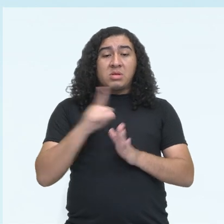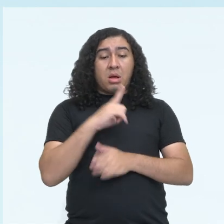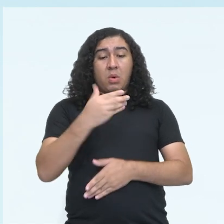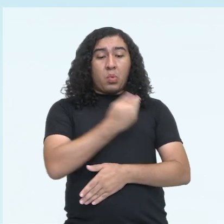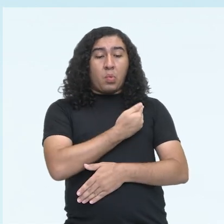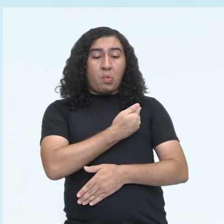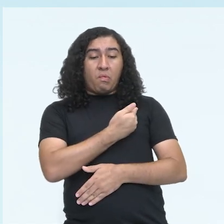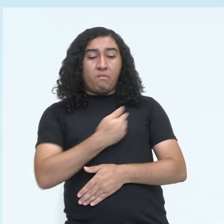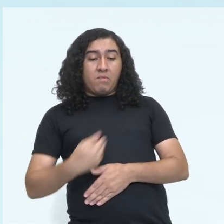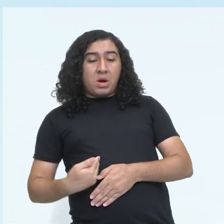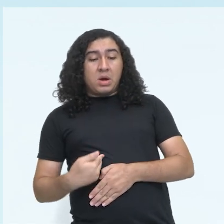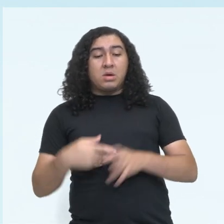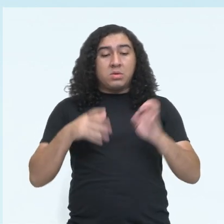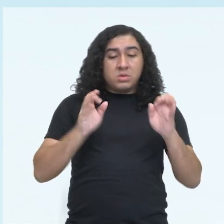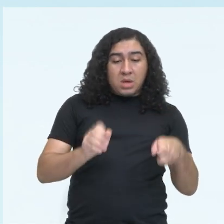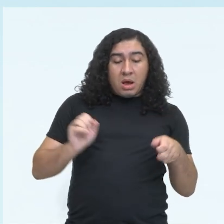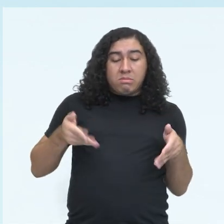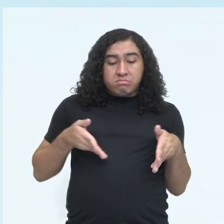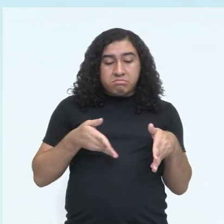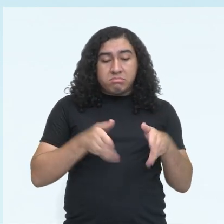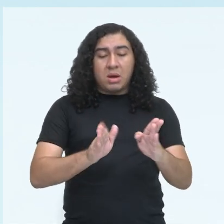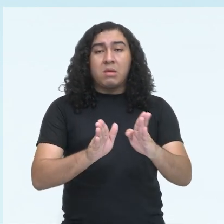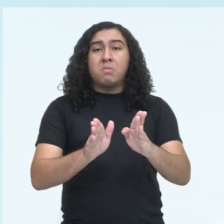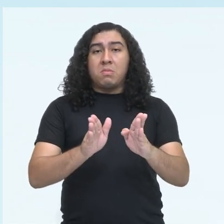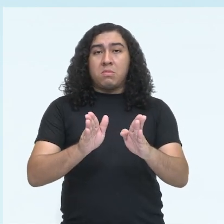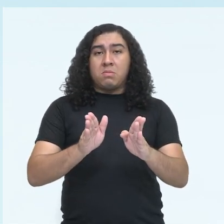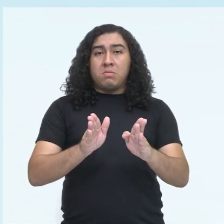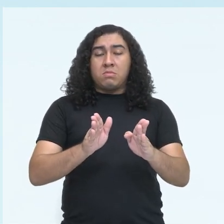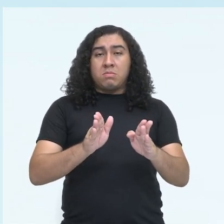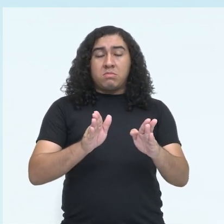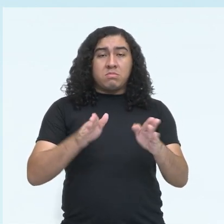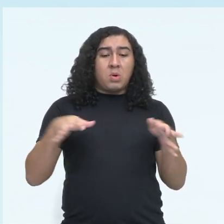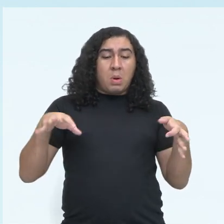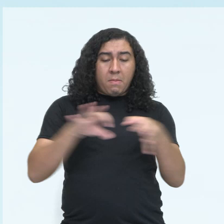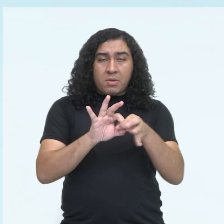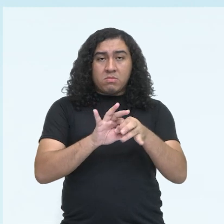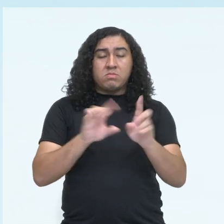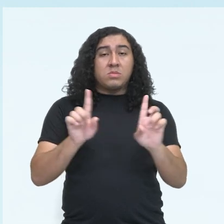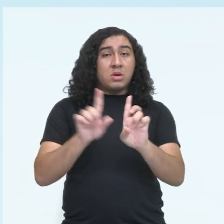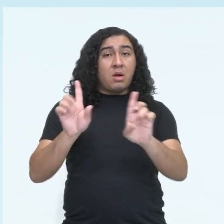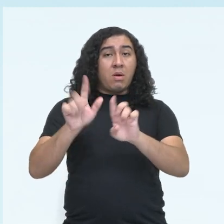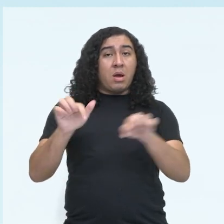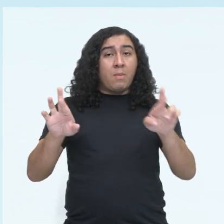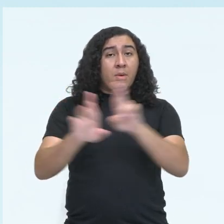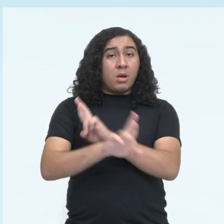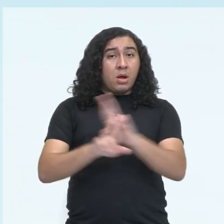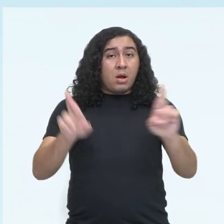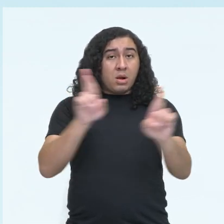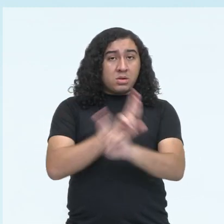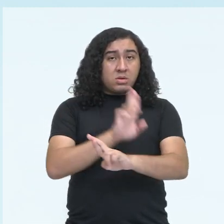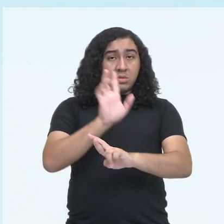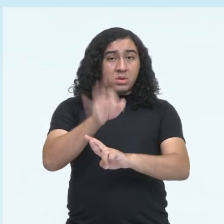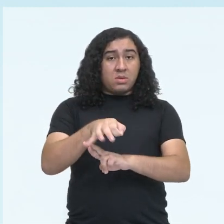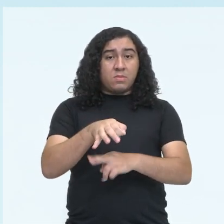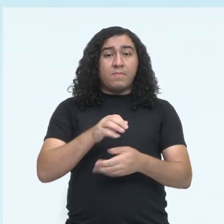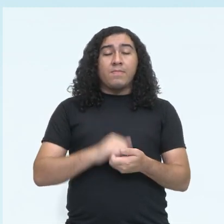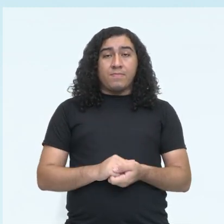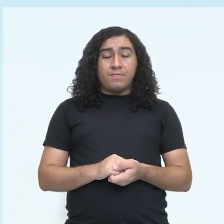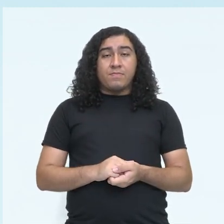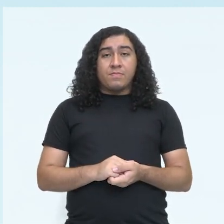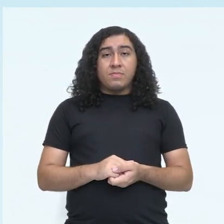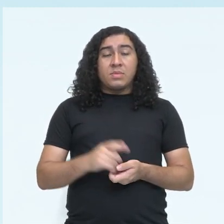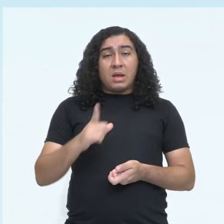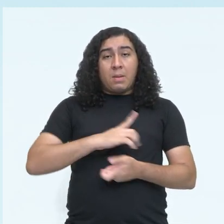pronto, agora eu tenho o poder. Não, é uma ideia de relação, é um ir e